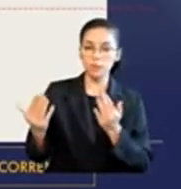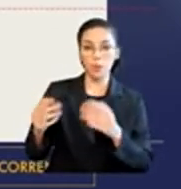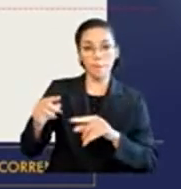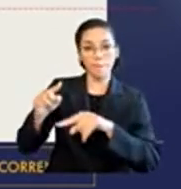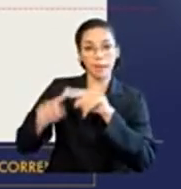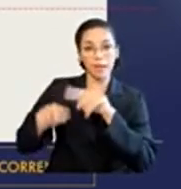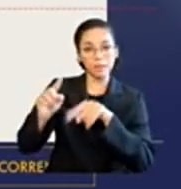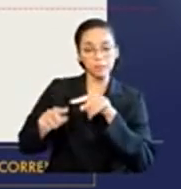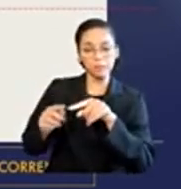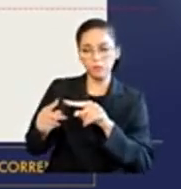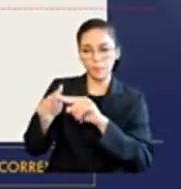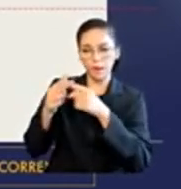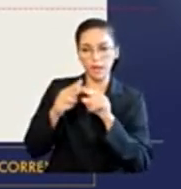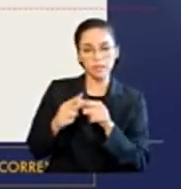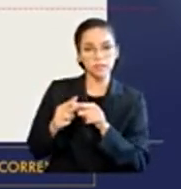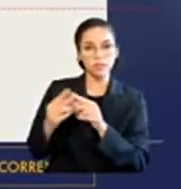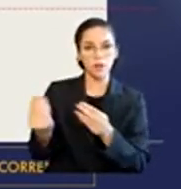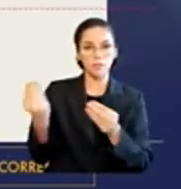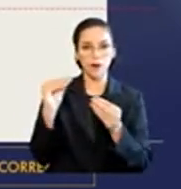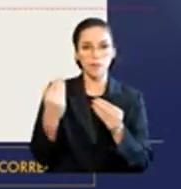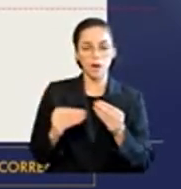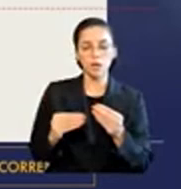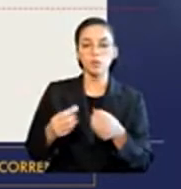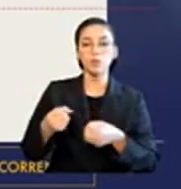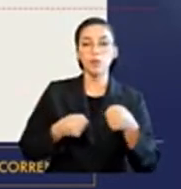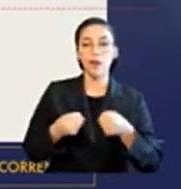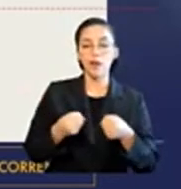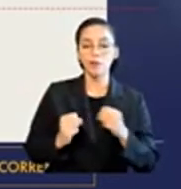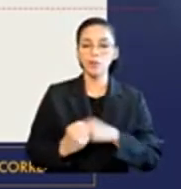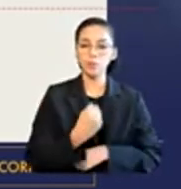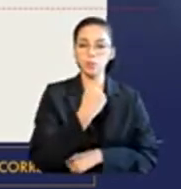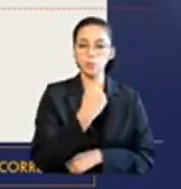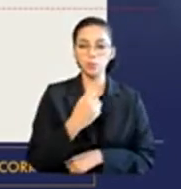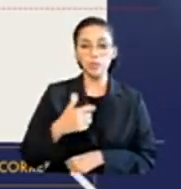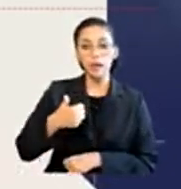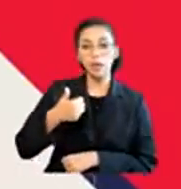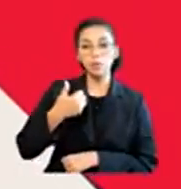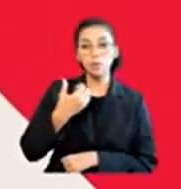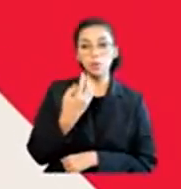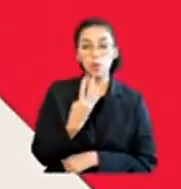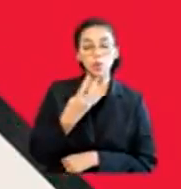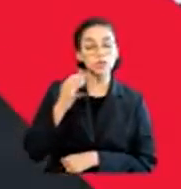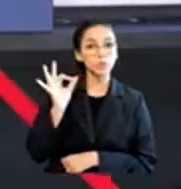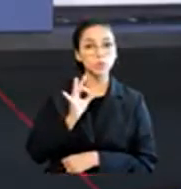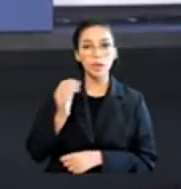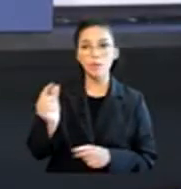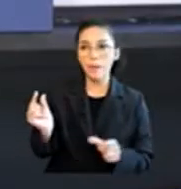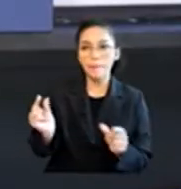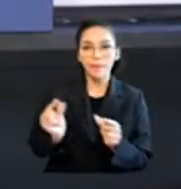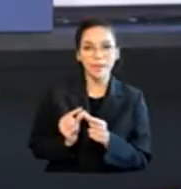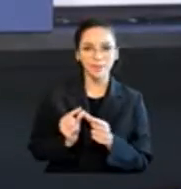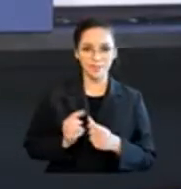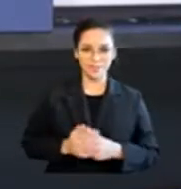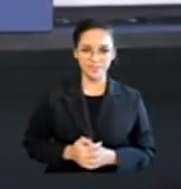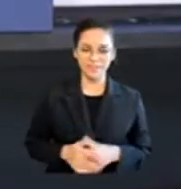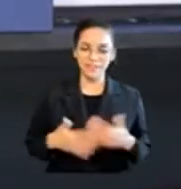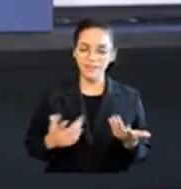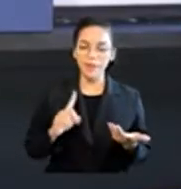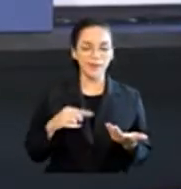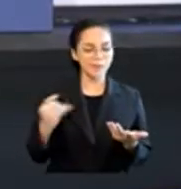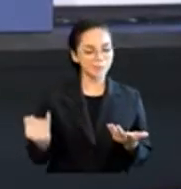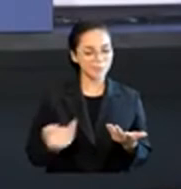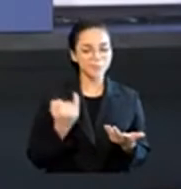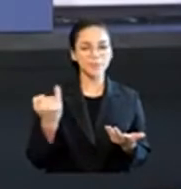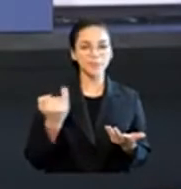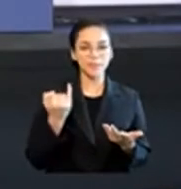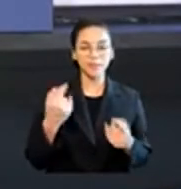de reposição para o Fiat Scudo sai, em média, 14% a menos do que a da nossa concorrência. Esse é um ponto super importante, já que o proprietário